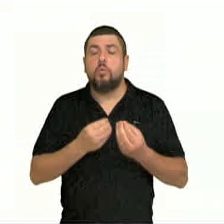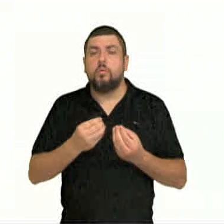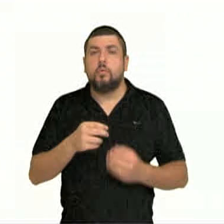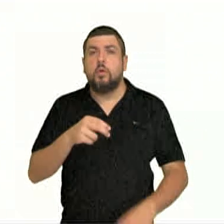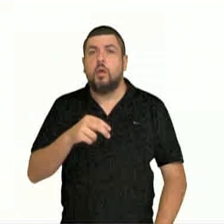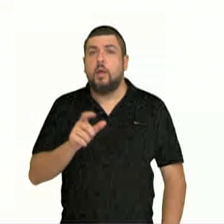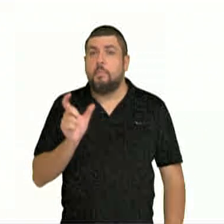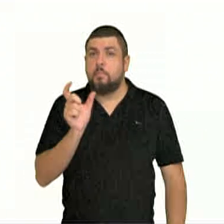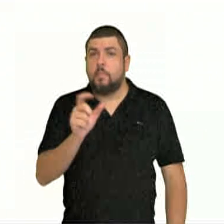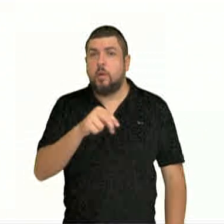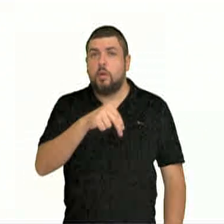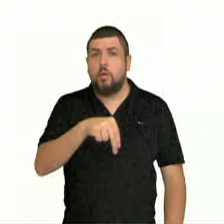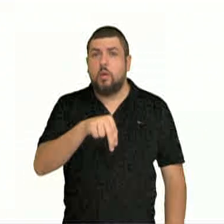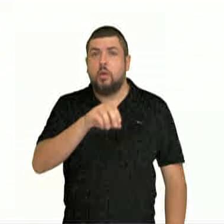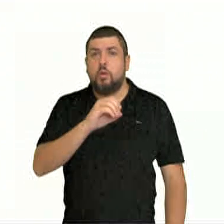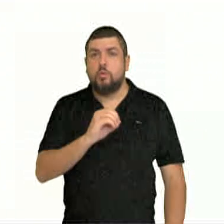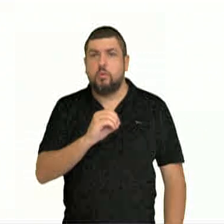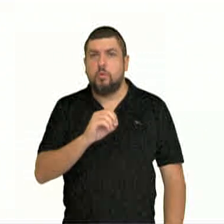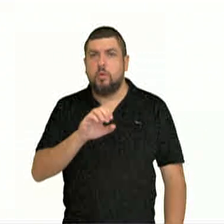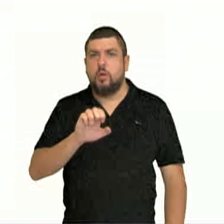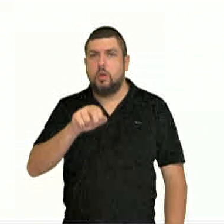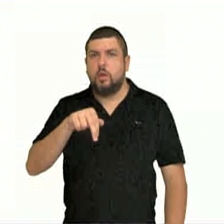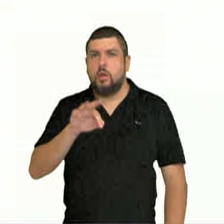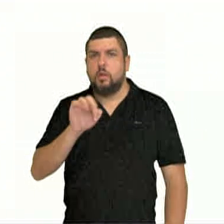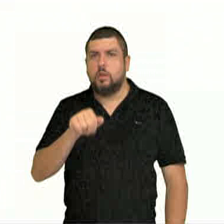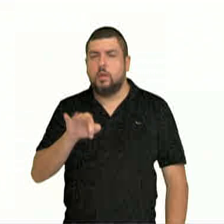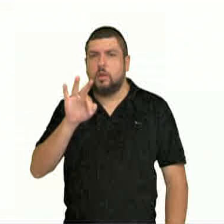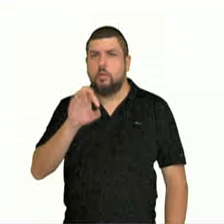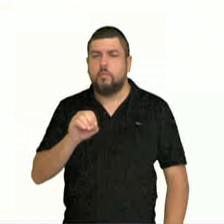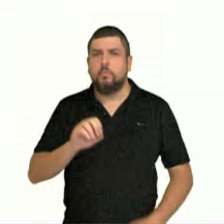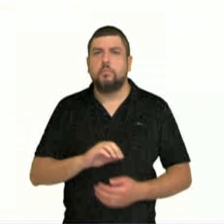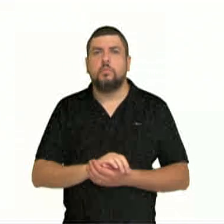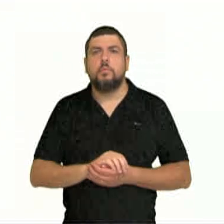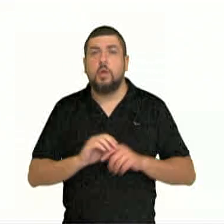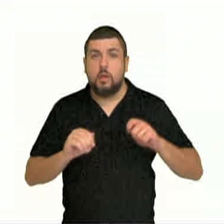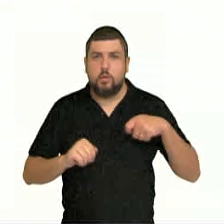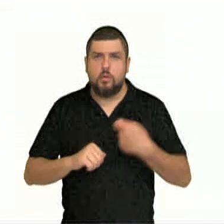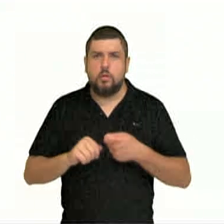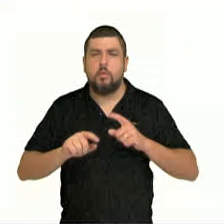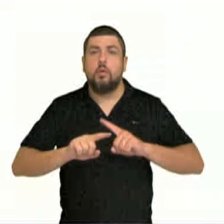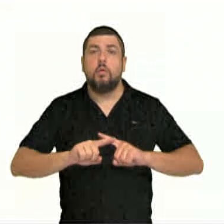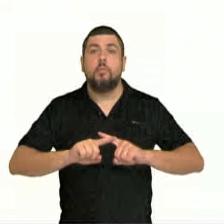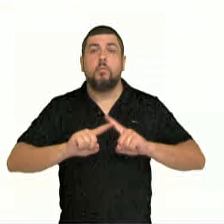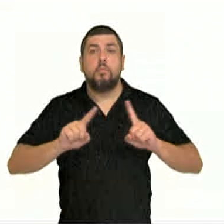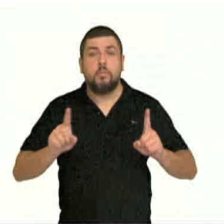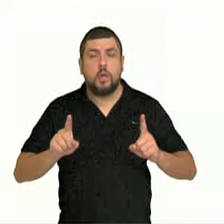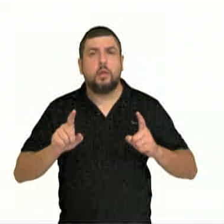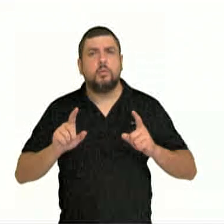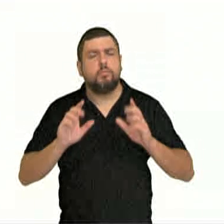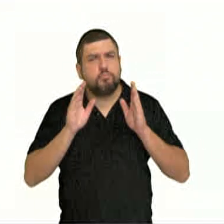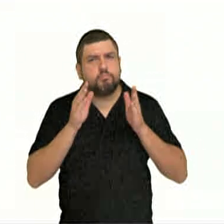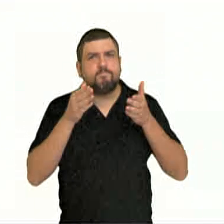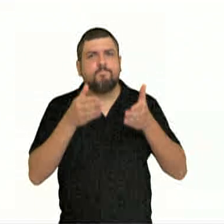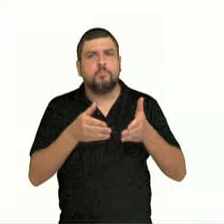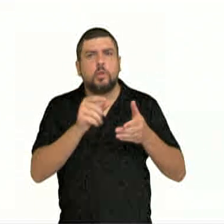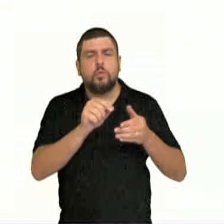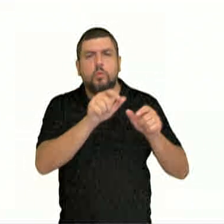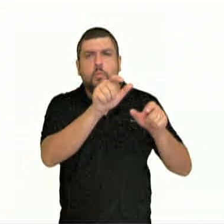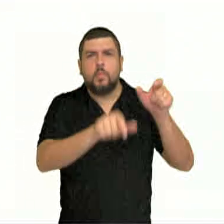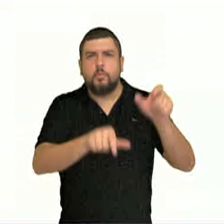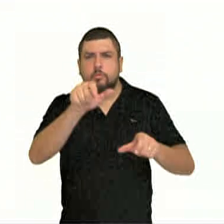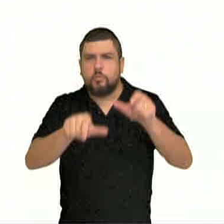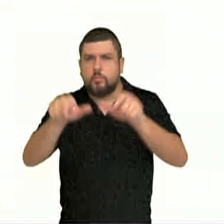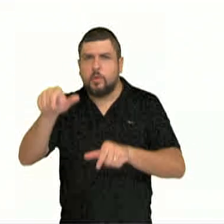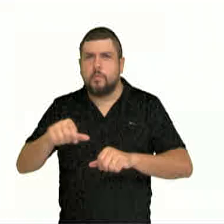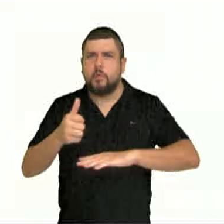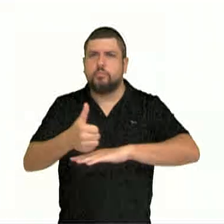entanto. Prefiro, no entanto, dar ênfase à força dos personagens e à entrega dos atores. Perceba que esse no